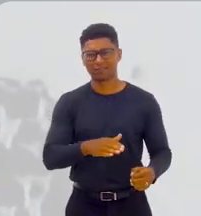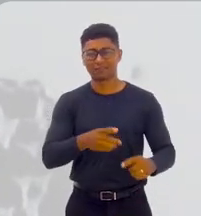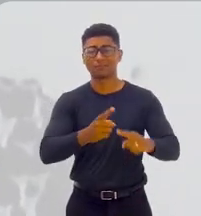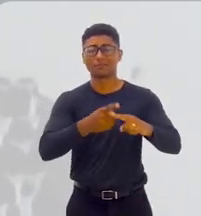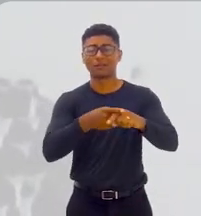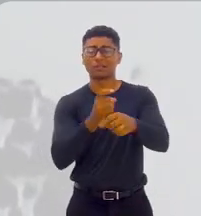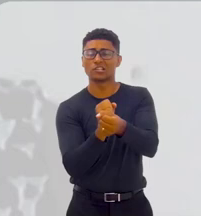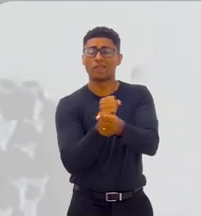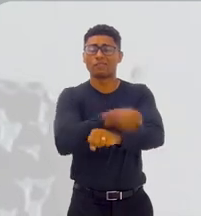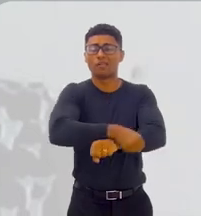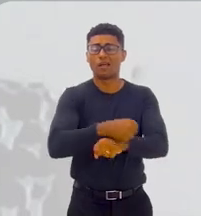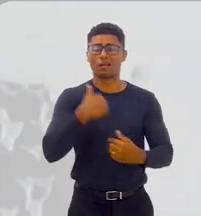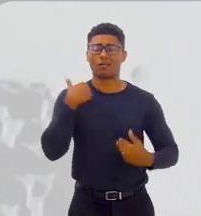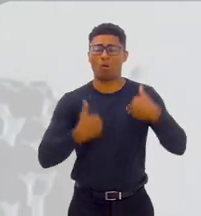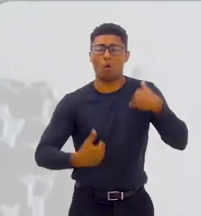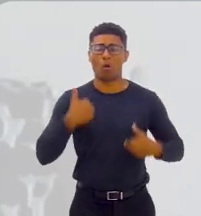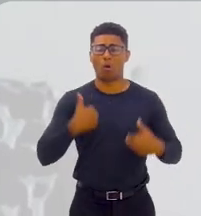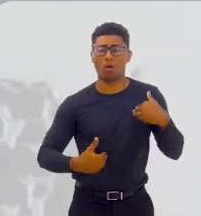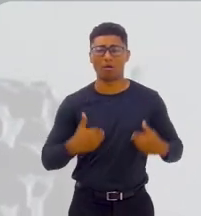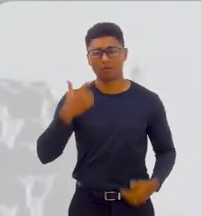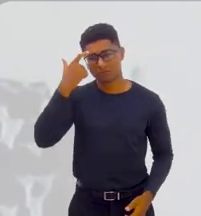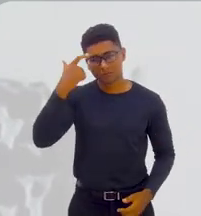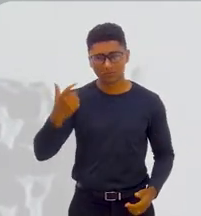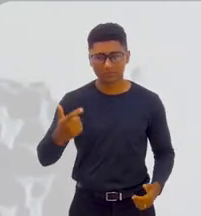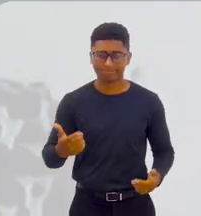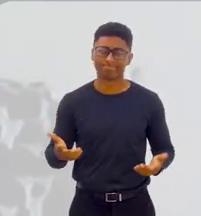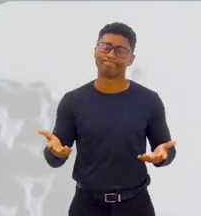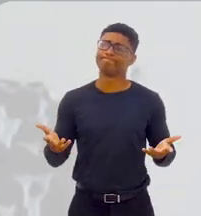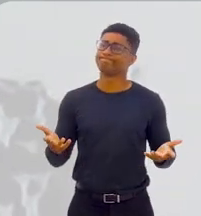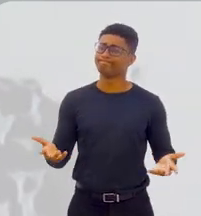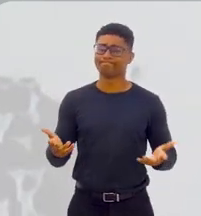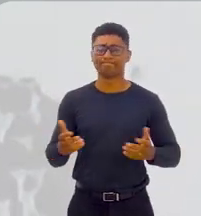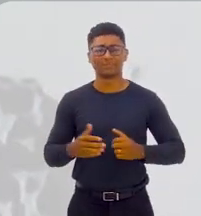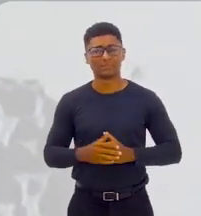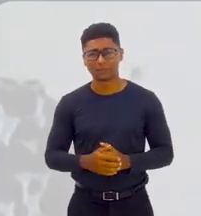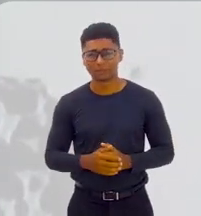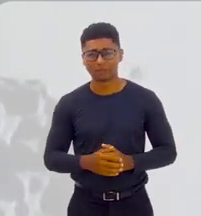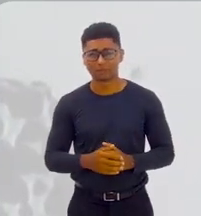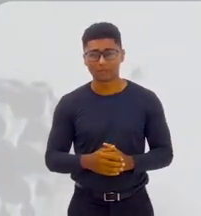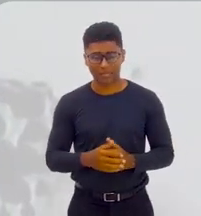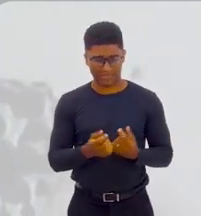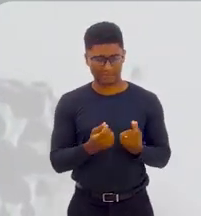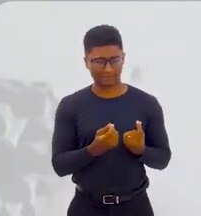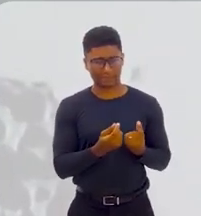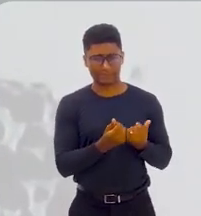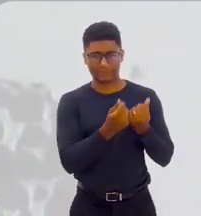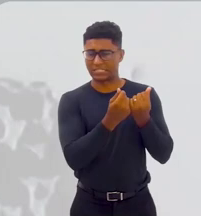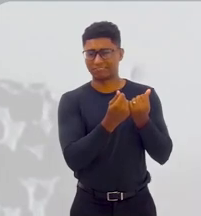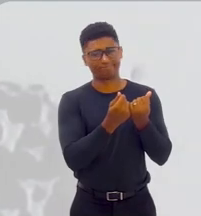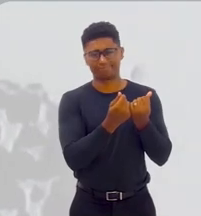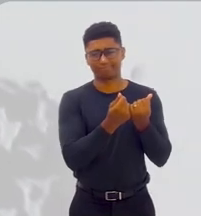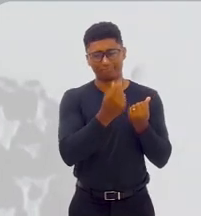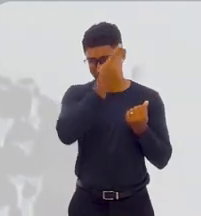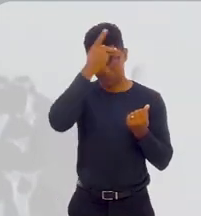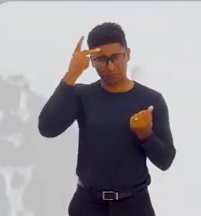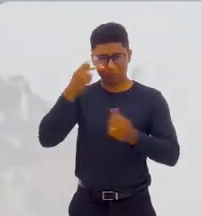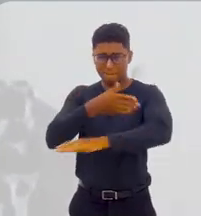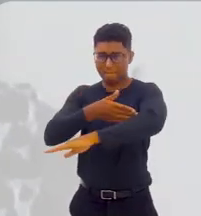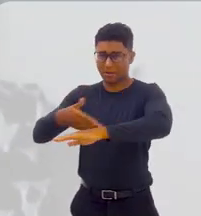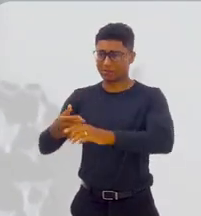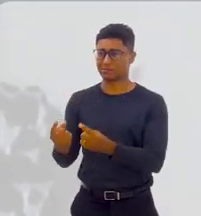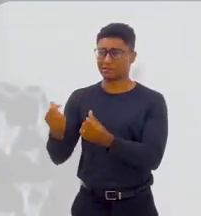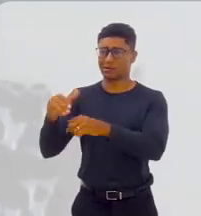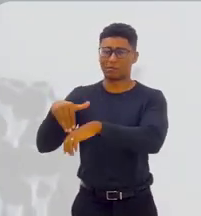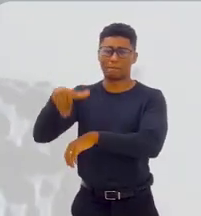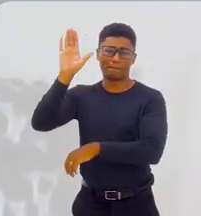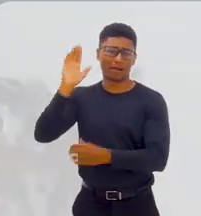história de escravização de corpos, né? Então, não tem a mesma situação financeira da maioria das pessoas brancas, e por